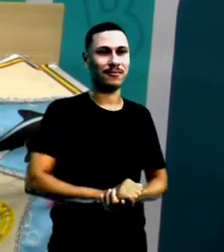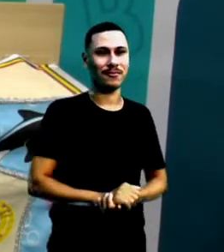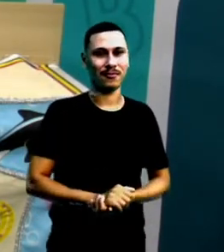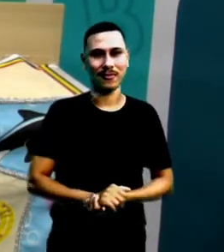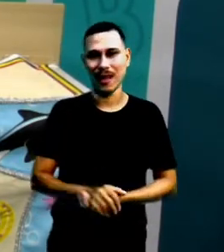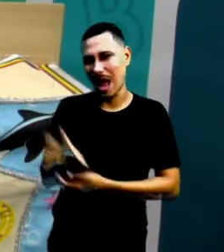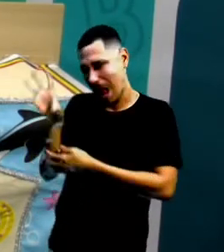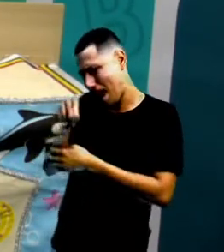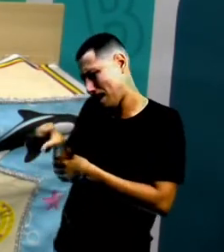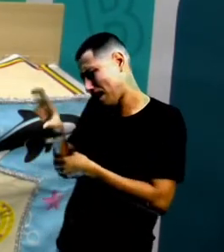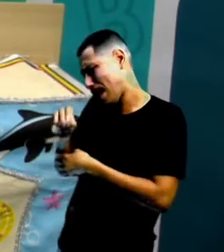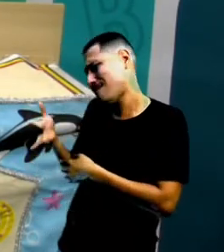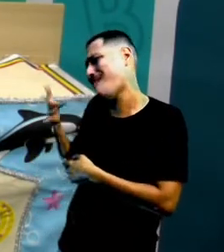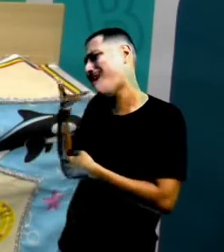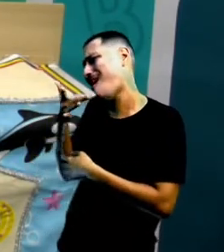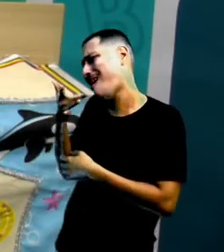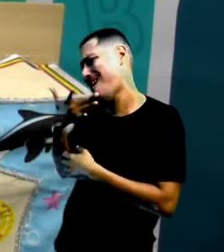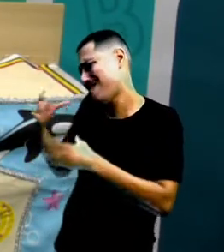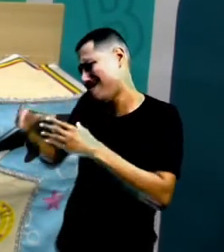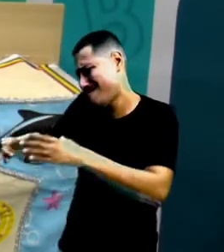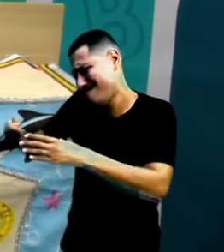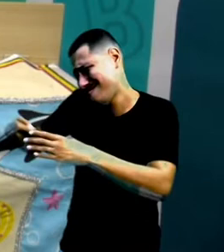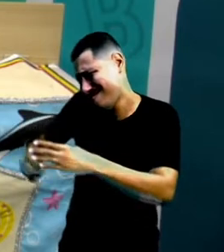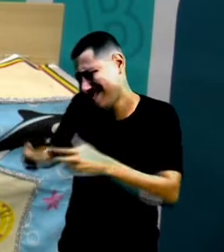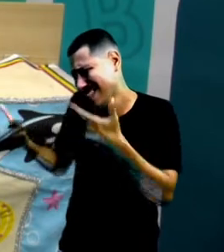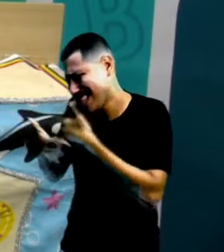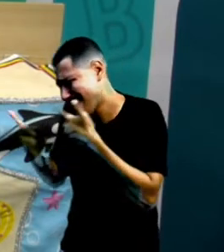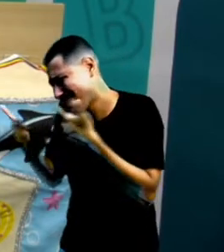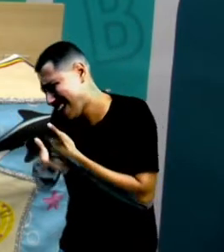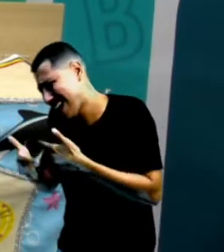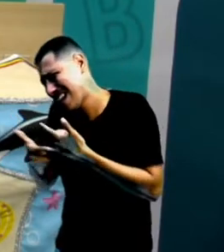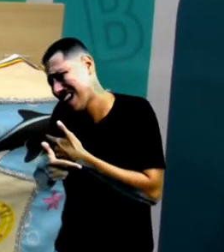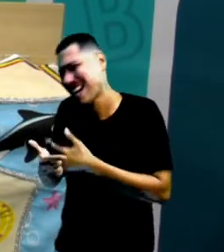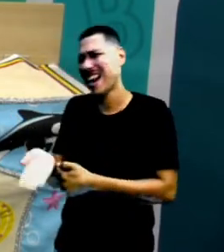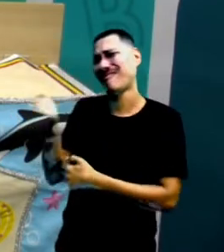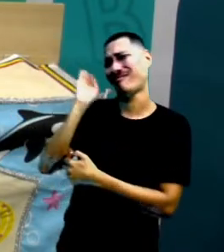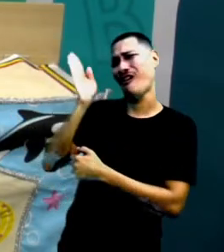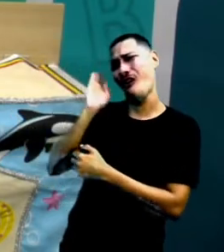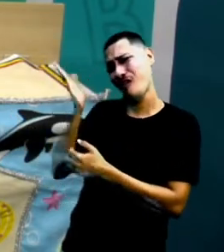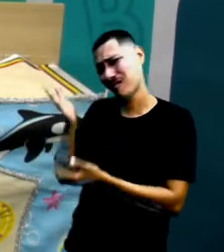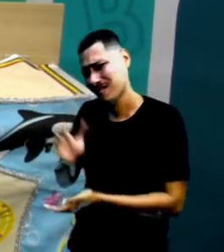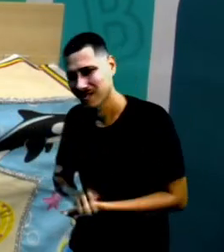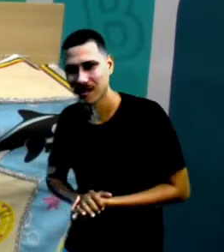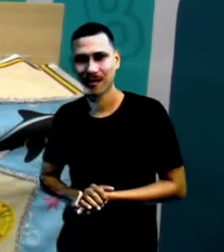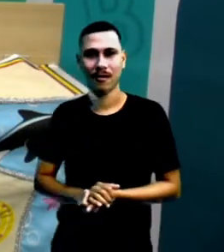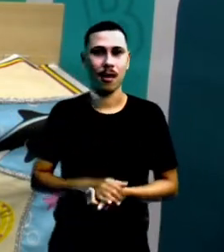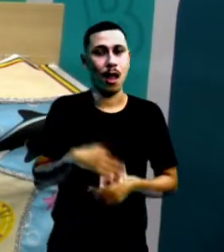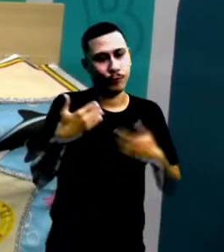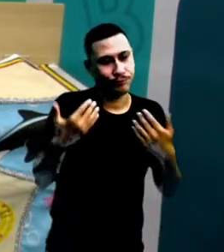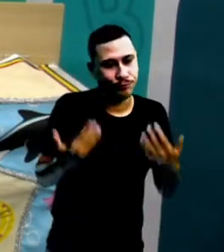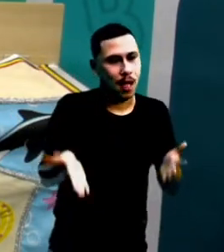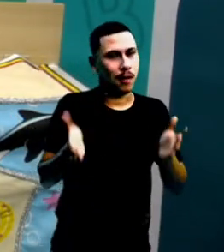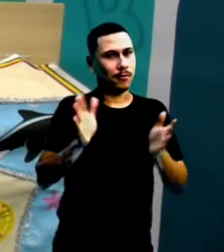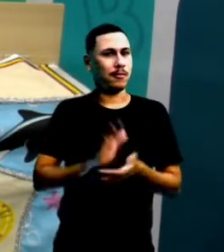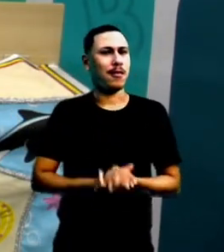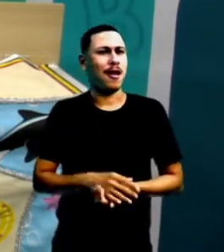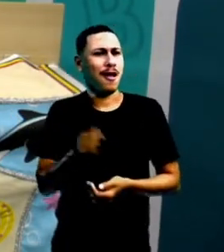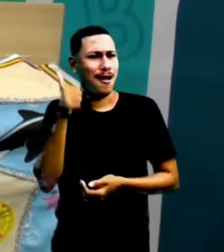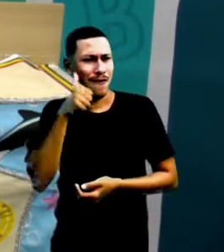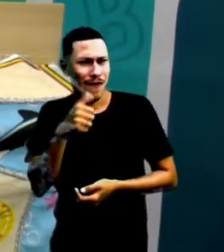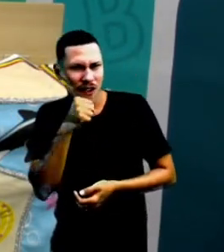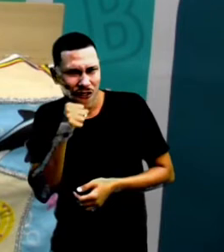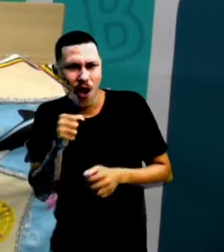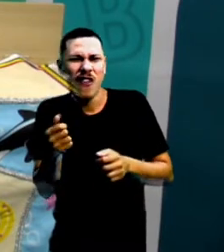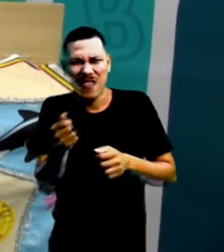na panela. Logo na panela. Eita, será que a vovó vai fazer um sopado do